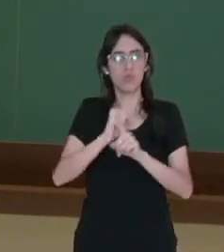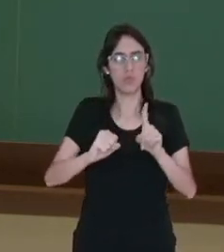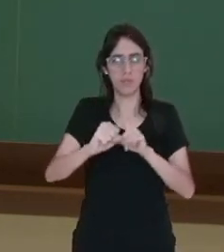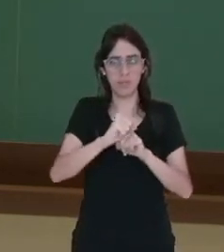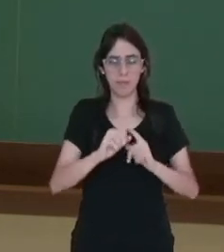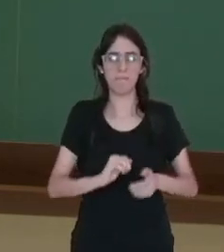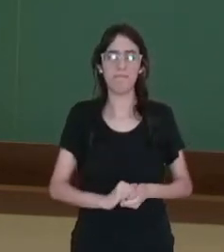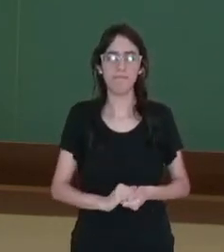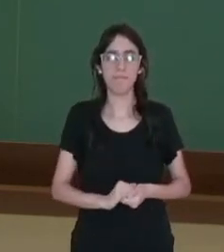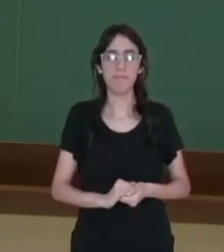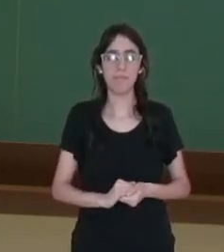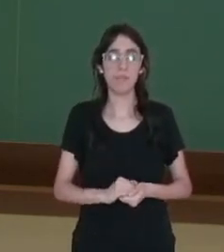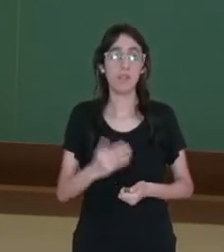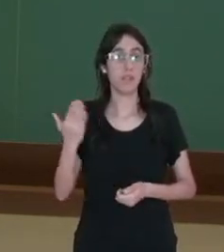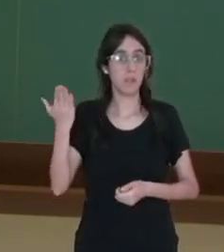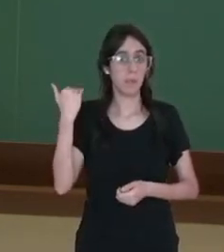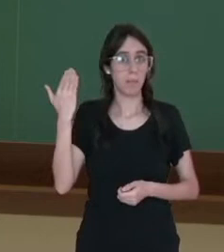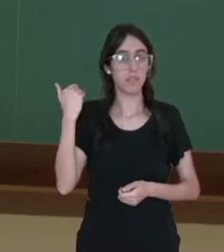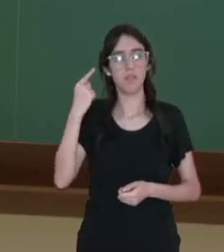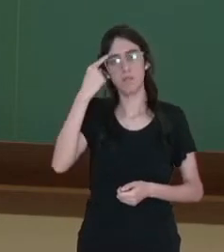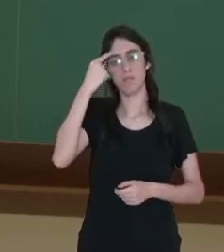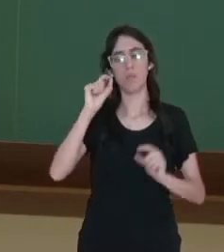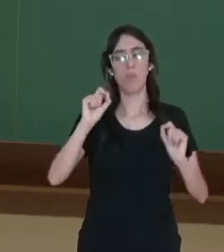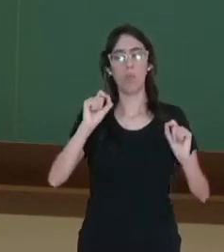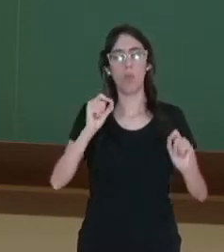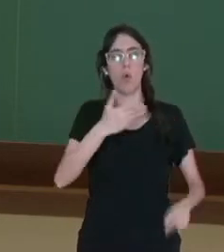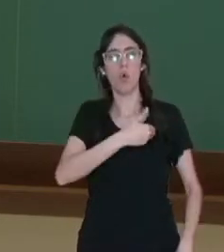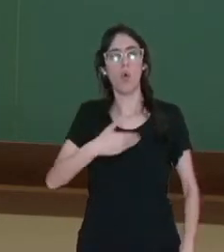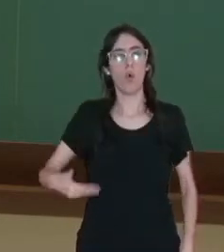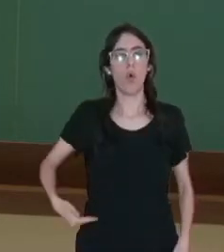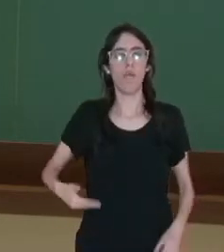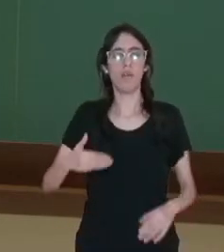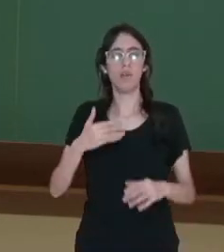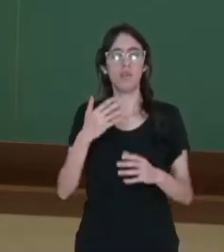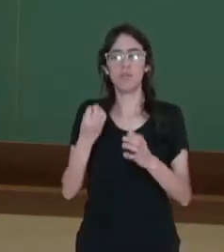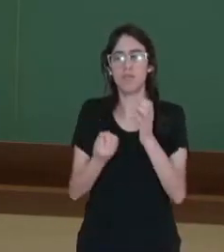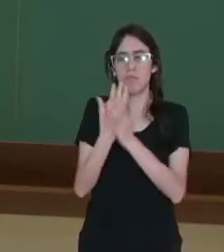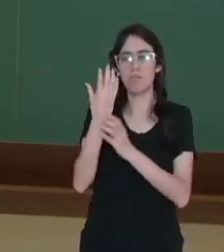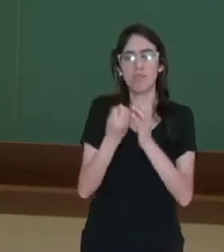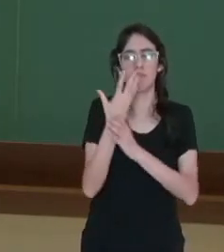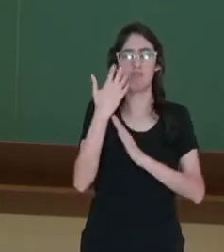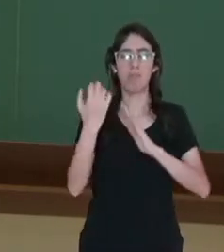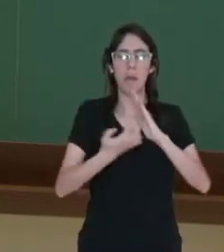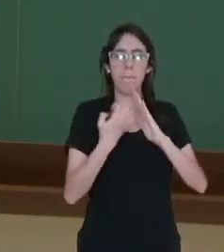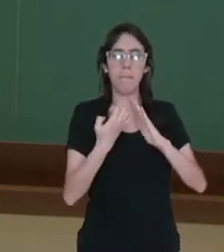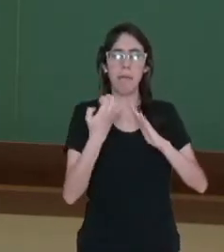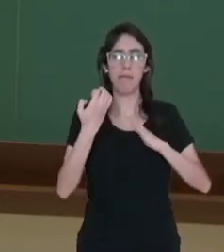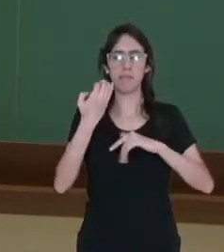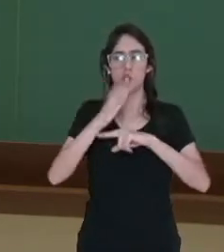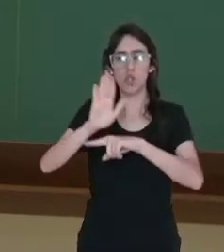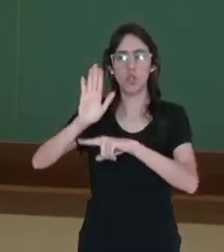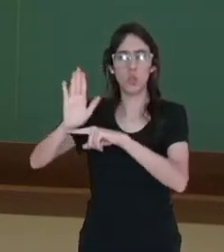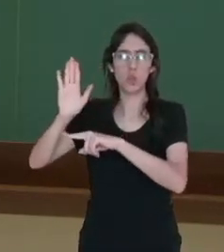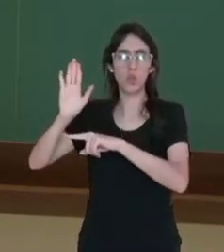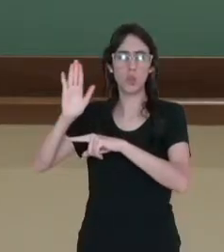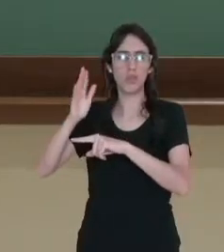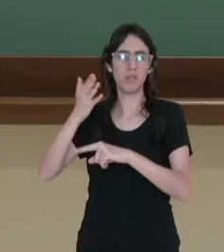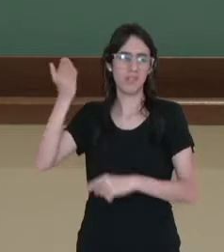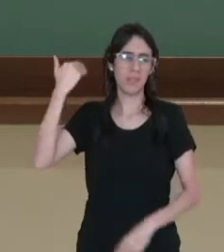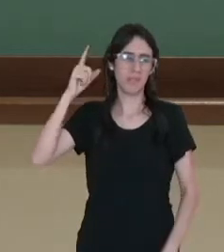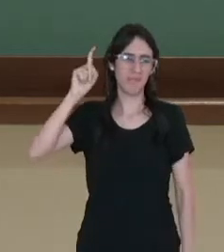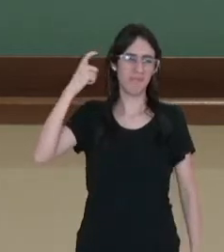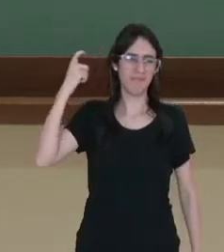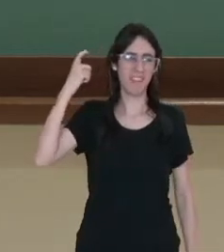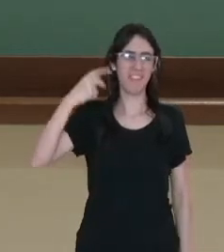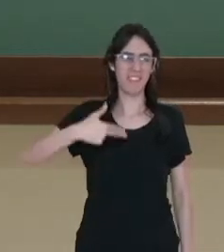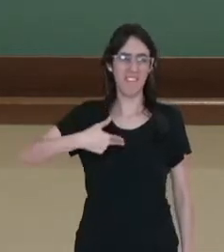Estado interventor, um governo empreendedor, criador de empresas, que como era na era Vargas, o governo